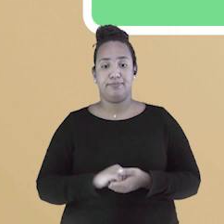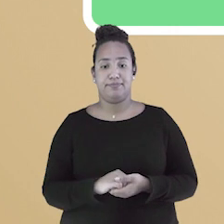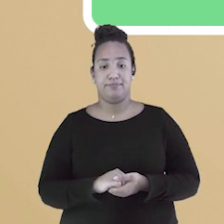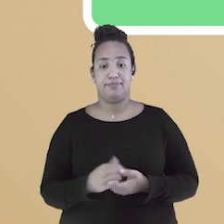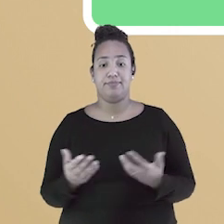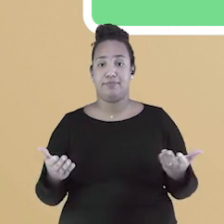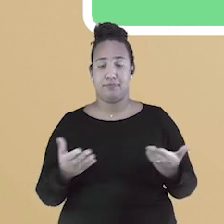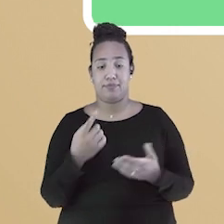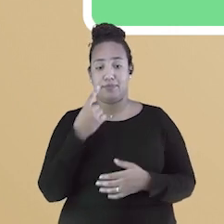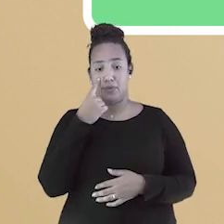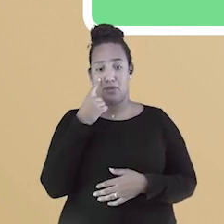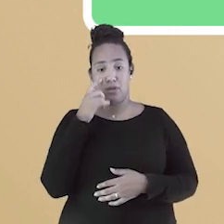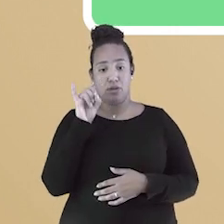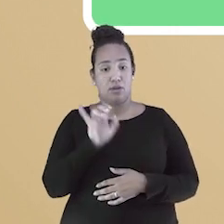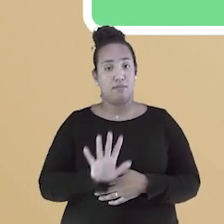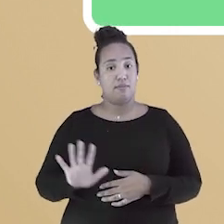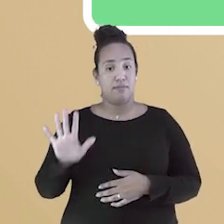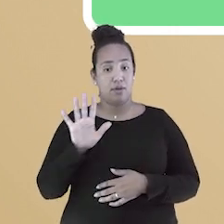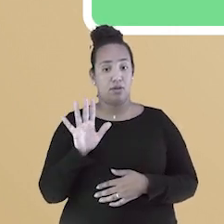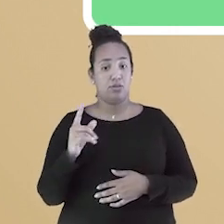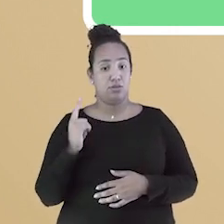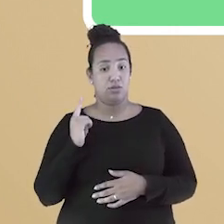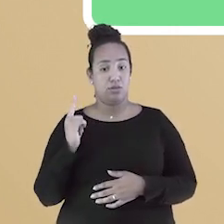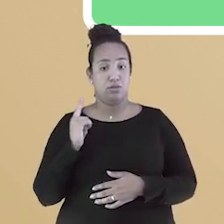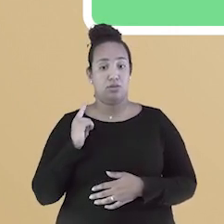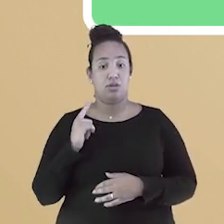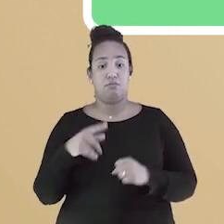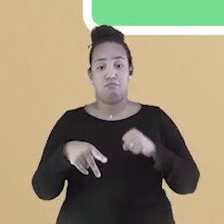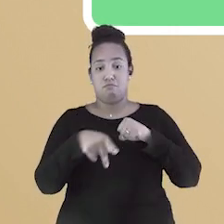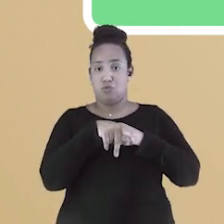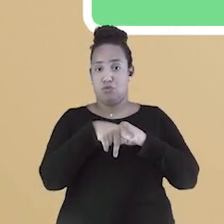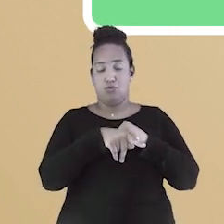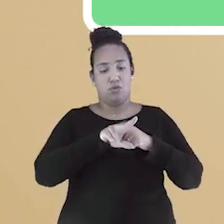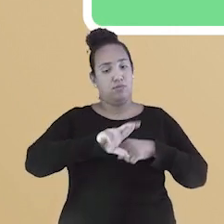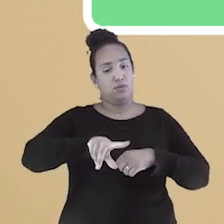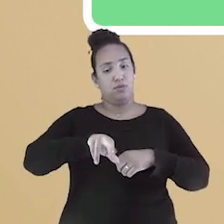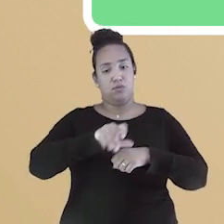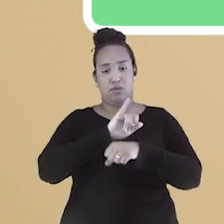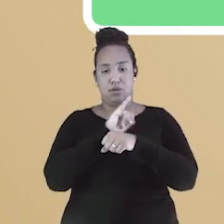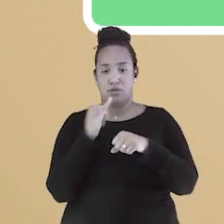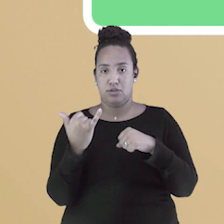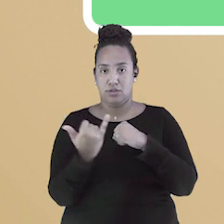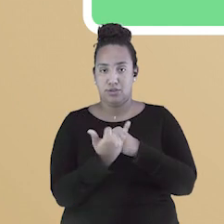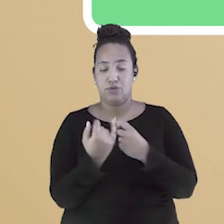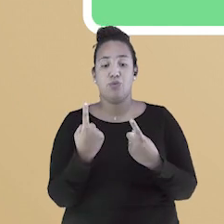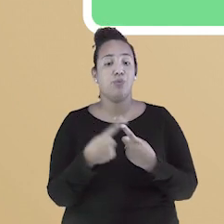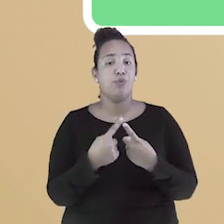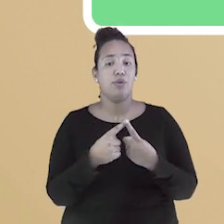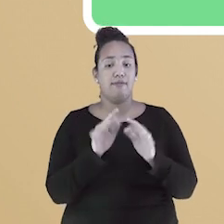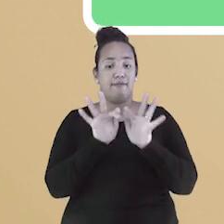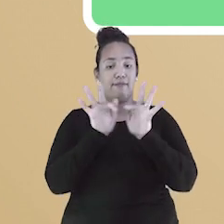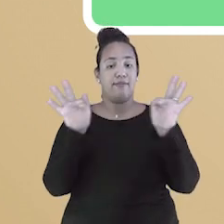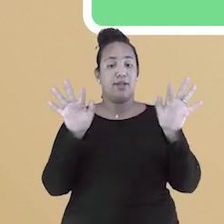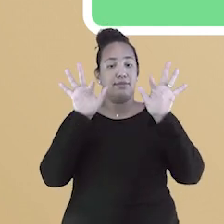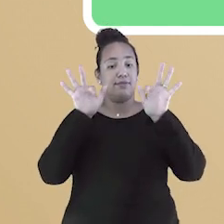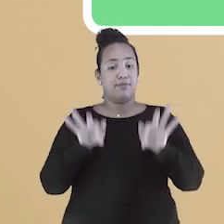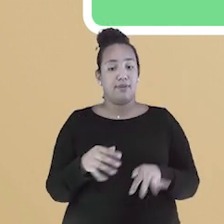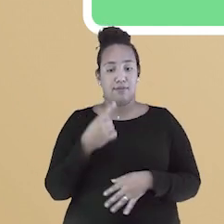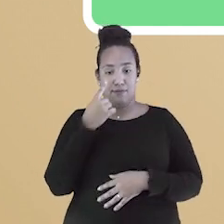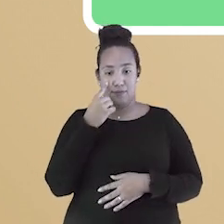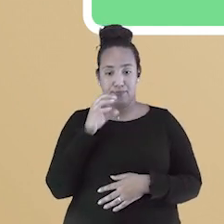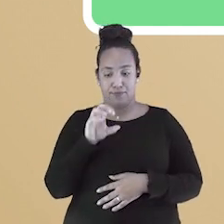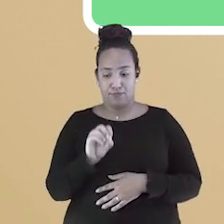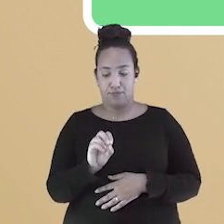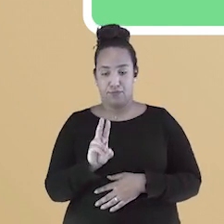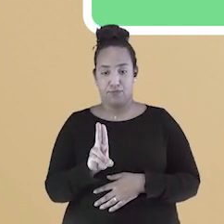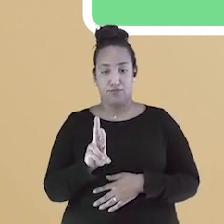ver, usamos um pronome, não um adjetivo possessivo, pelo fato de estar no final, por isso o ours, e não o